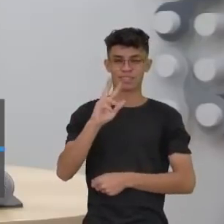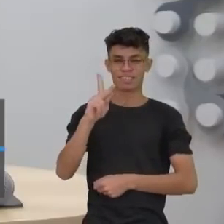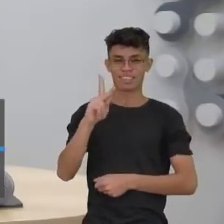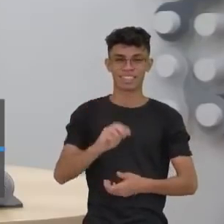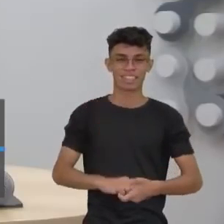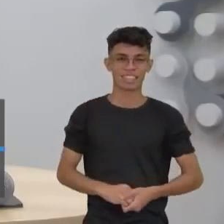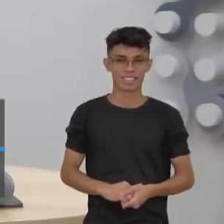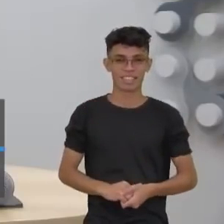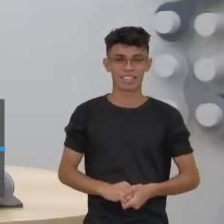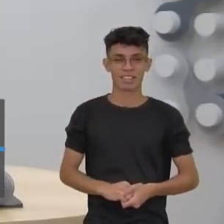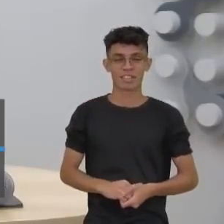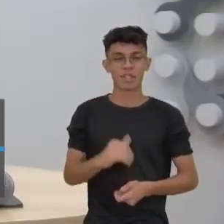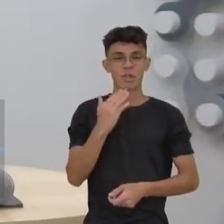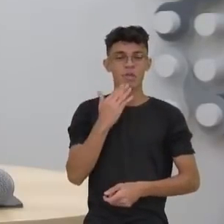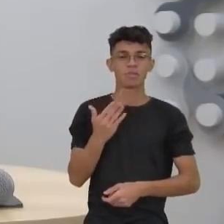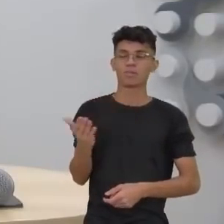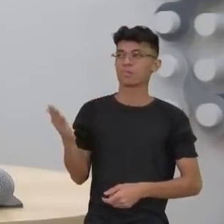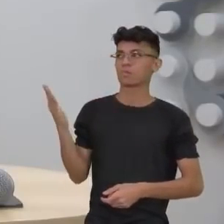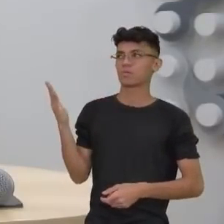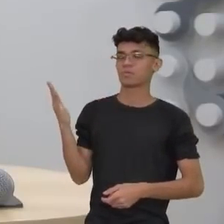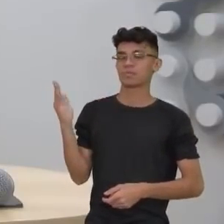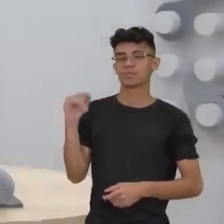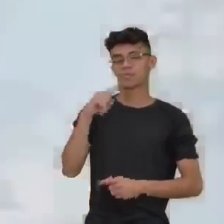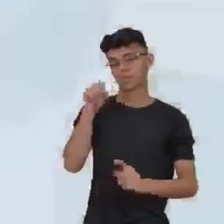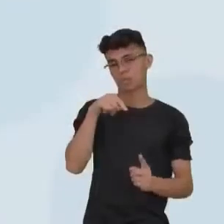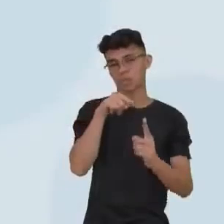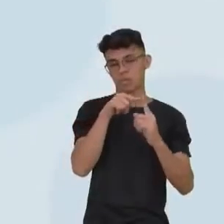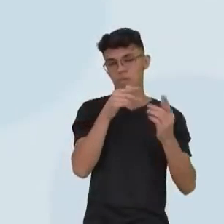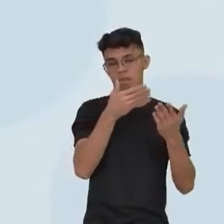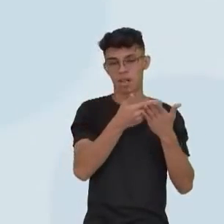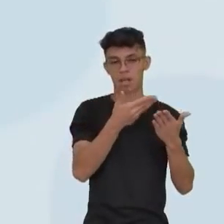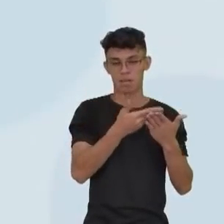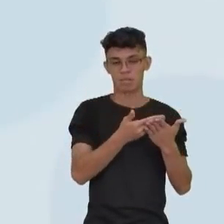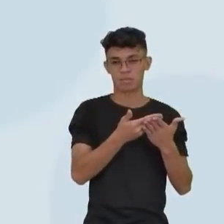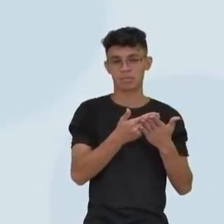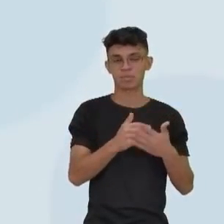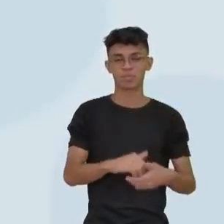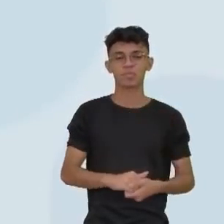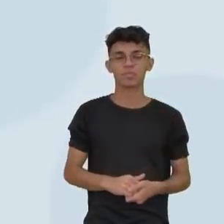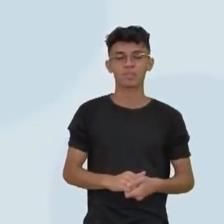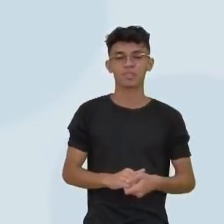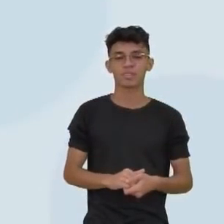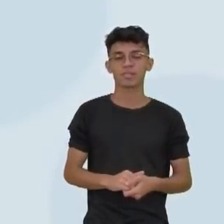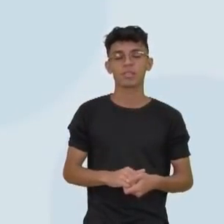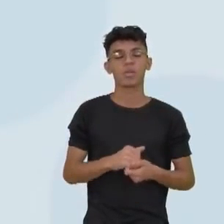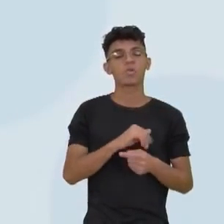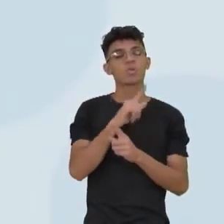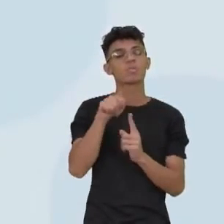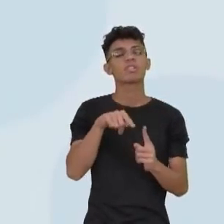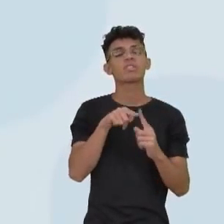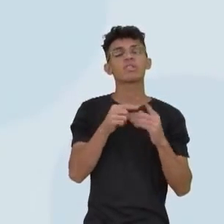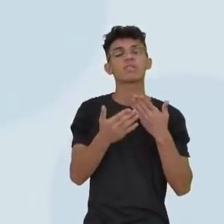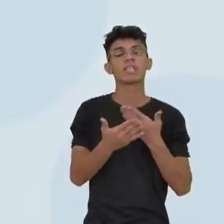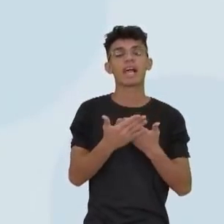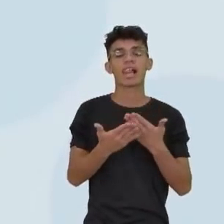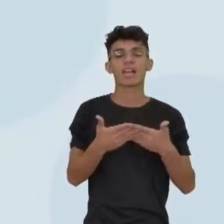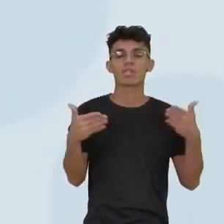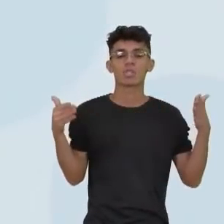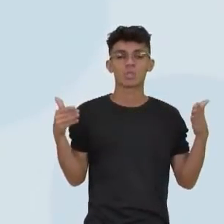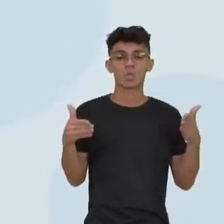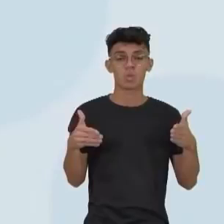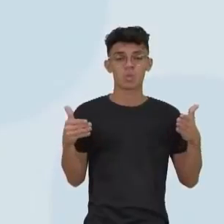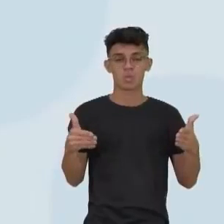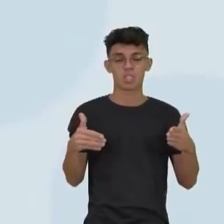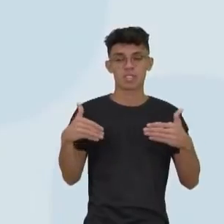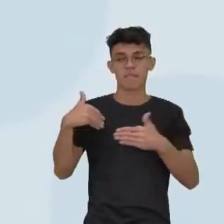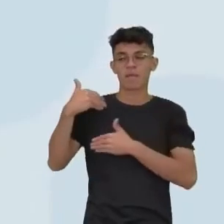Vamos olhar aí na tela os objetivos da nossa aula. Então, nós temos como objetivo hoje discutir os